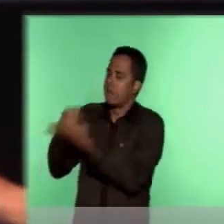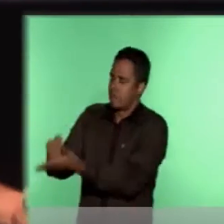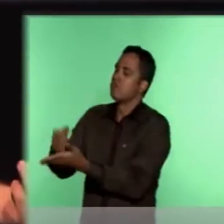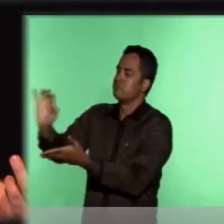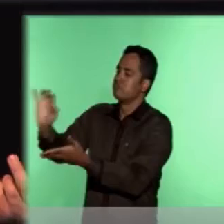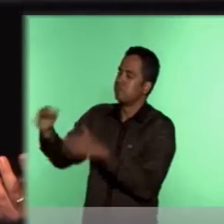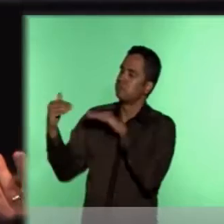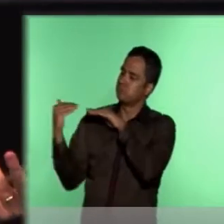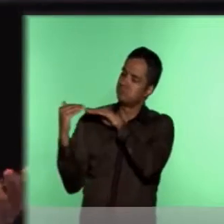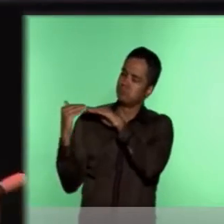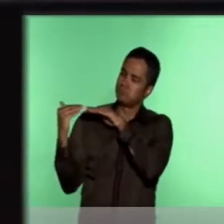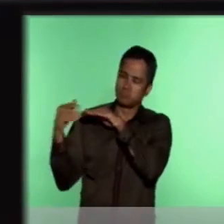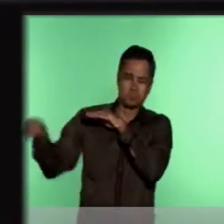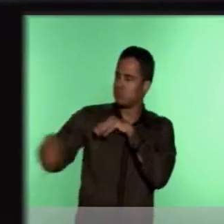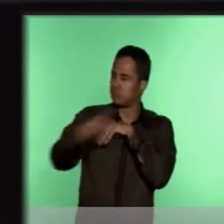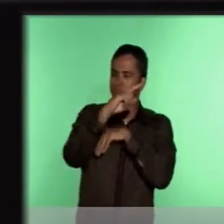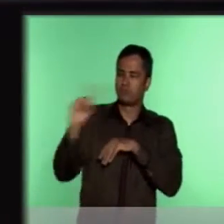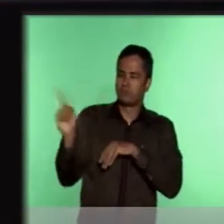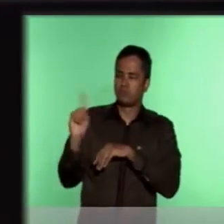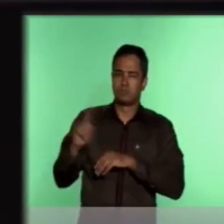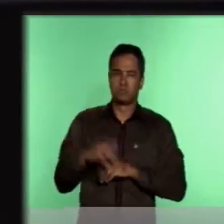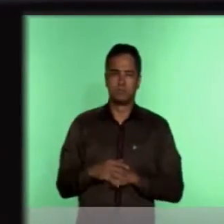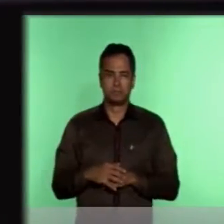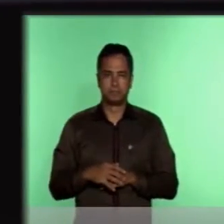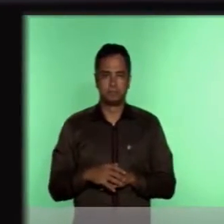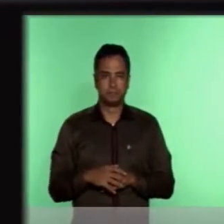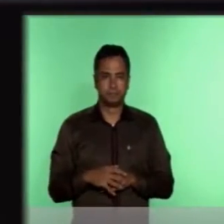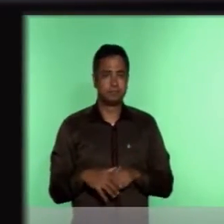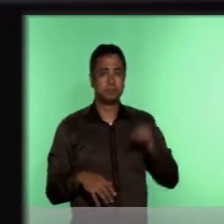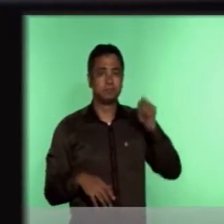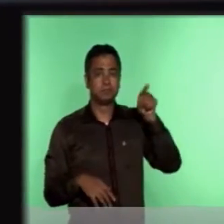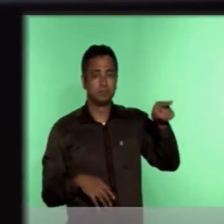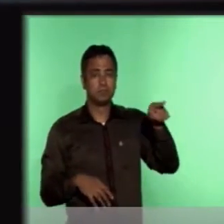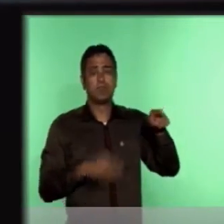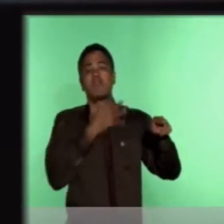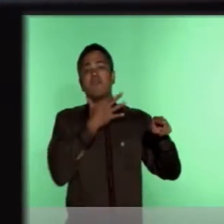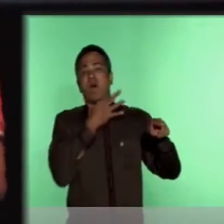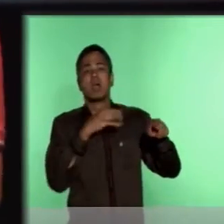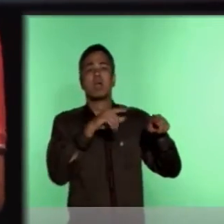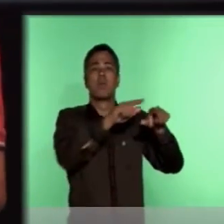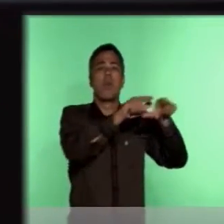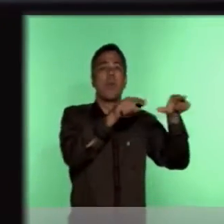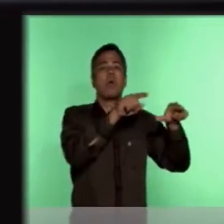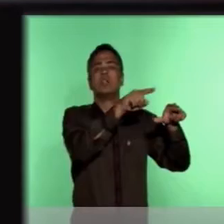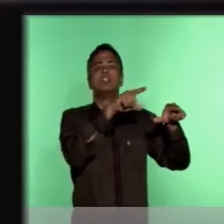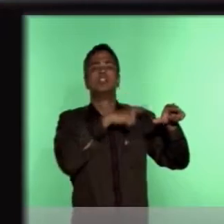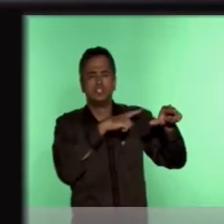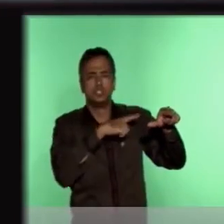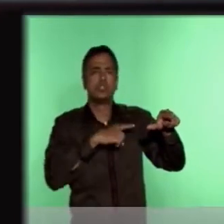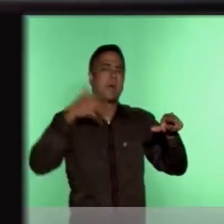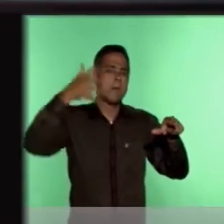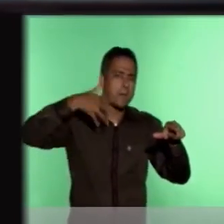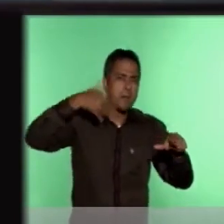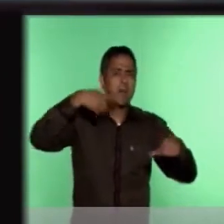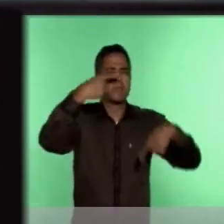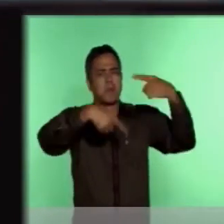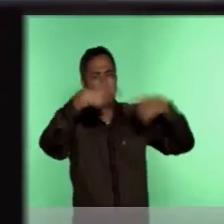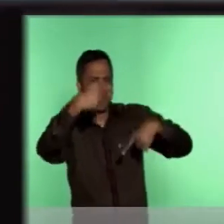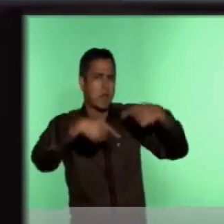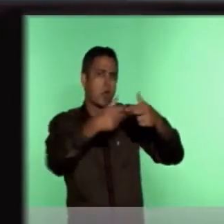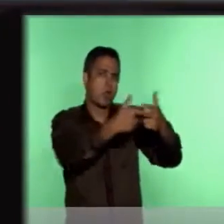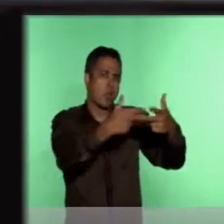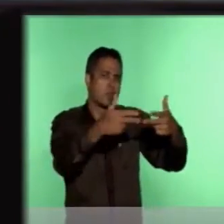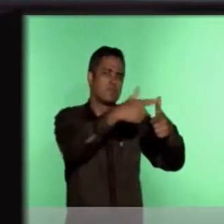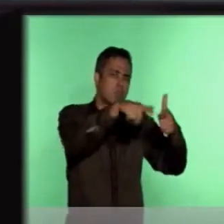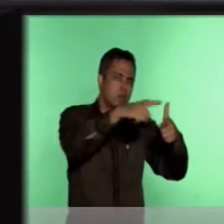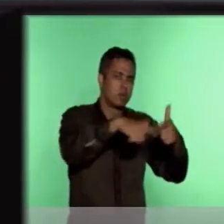um espaço, esse espaço, ele é um espaço que estão sendo discutidas questões, estão sendo debatidos temas. Então, a gente deixa de